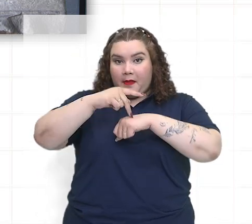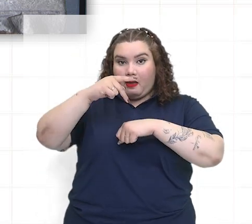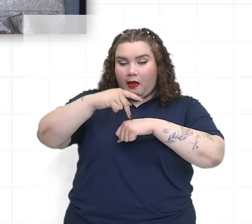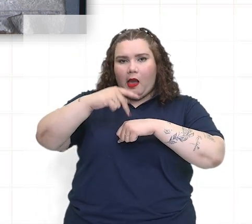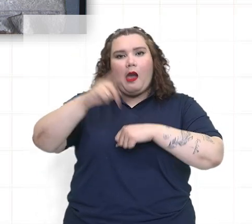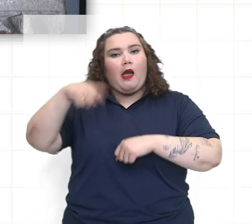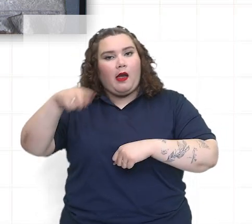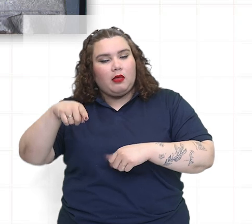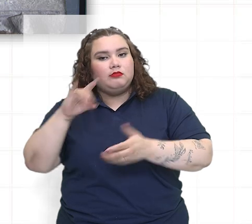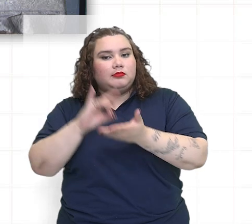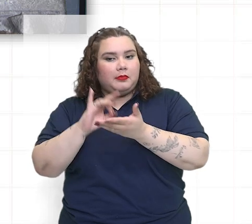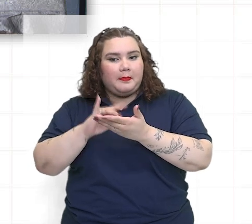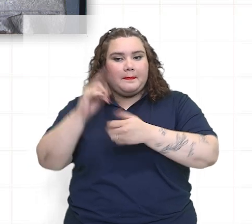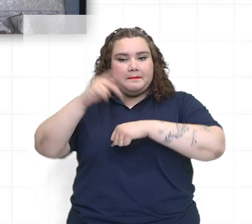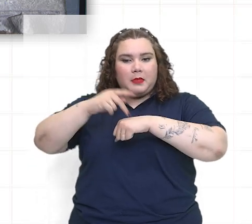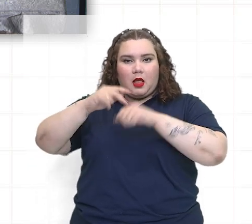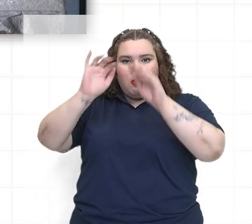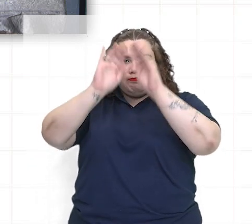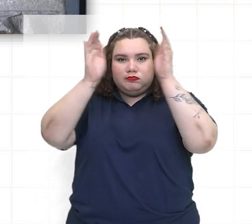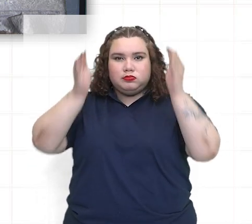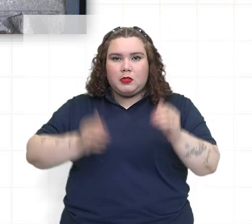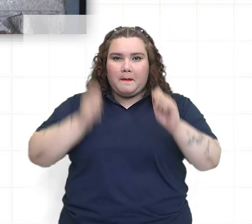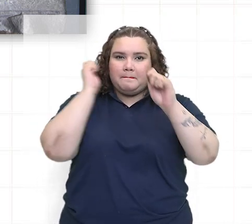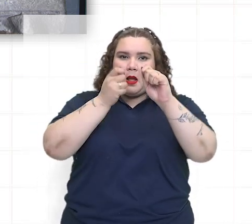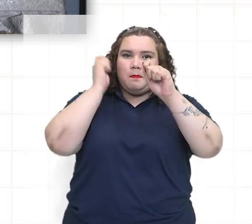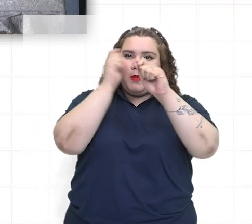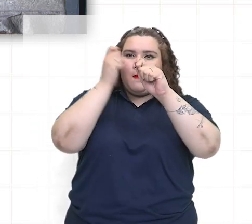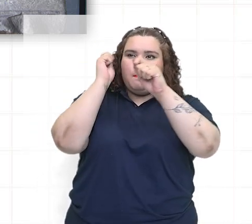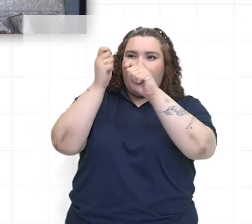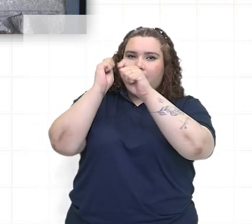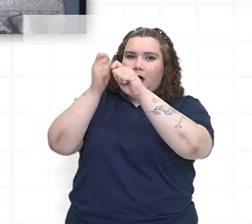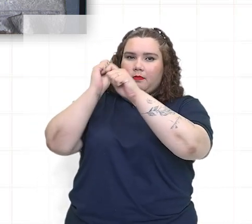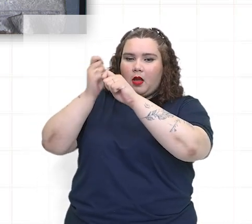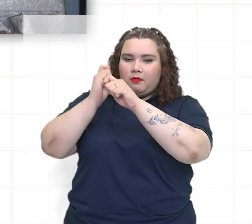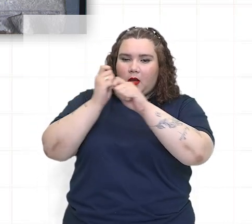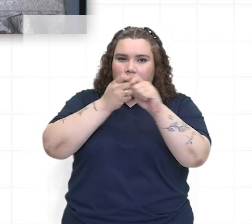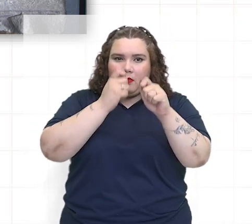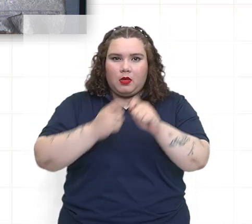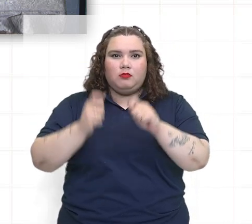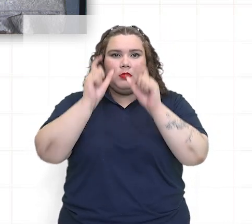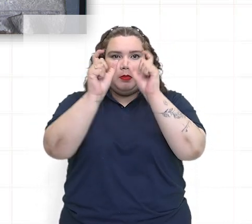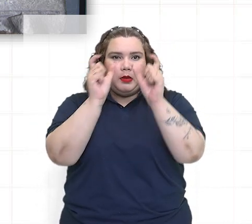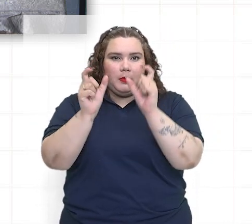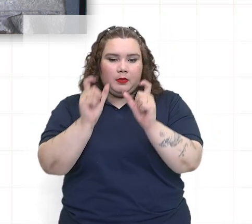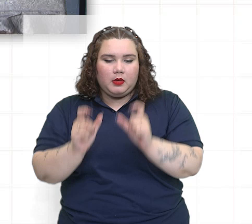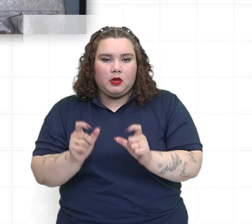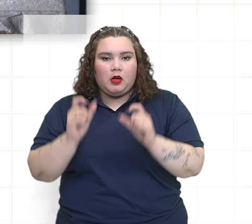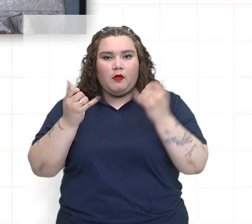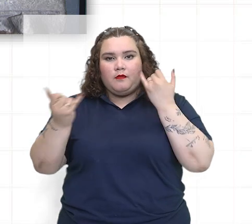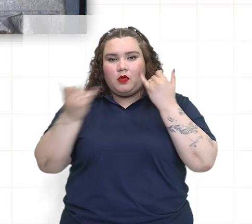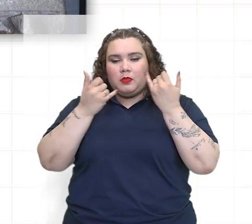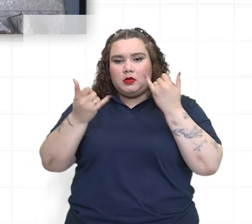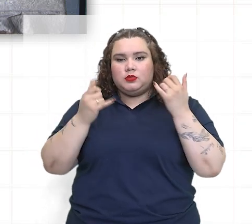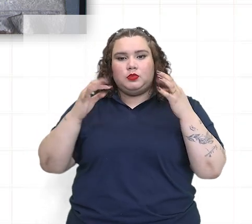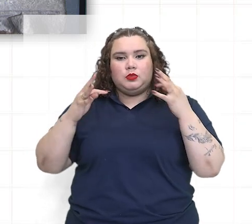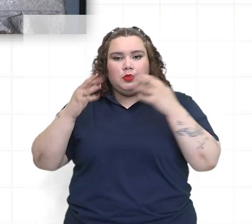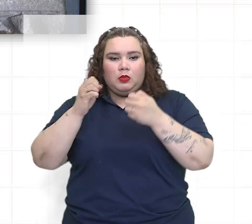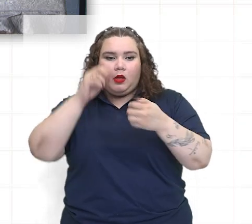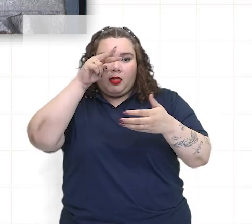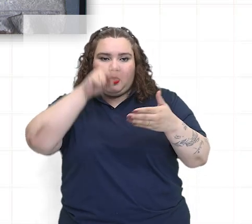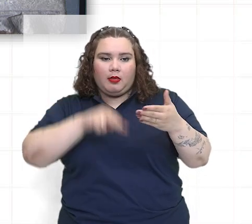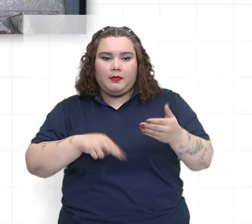é exatamente isso. Primeiro jornal, então, ele era esculpido a informação para que todos pudessem, então, ter